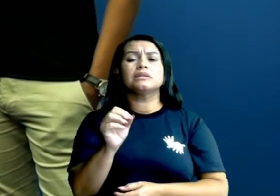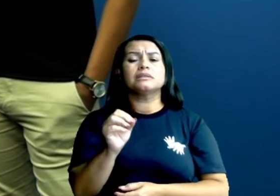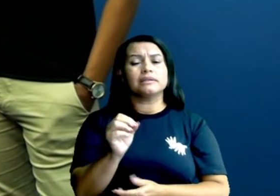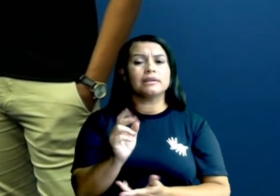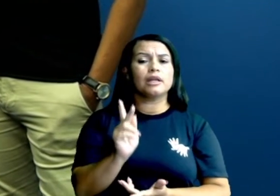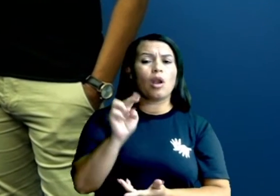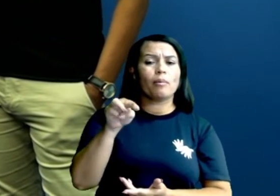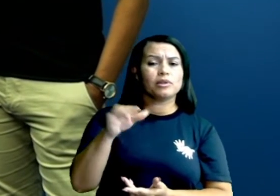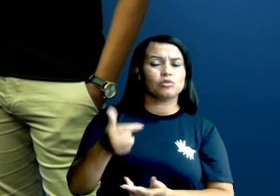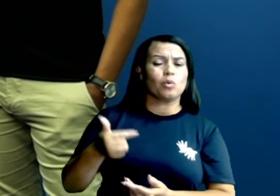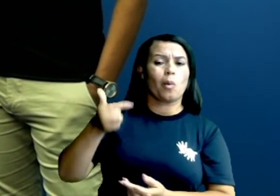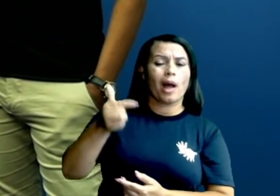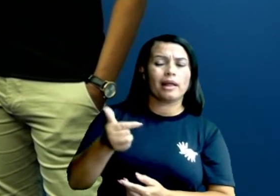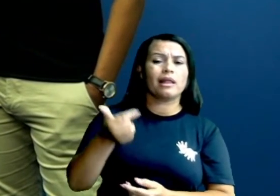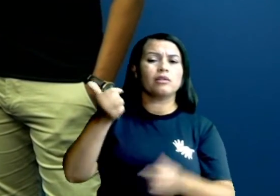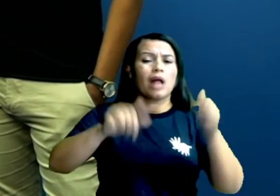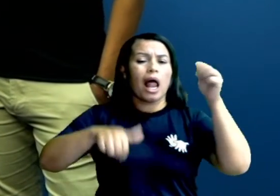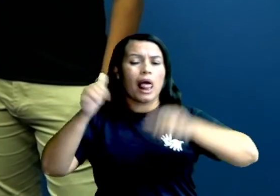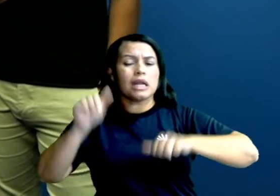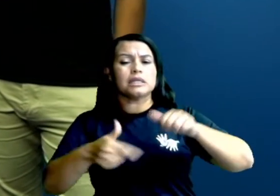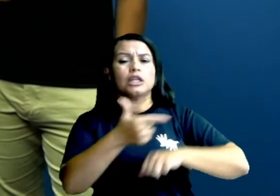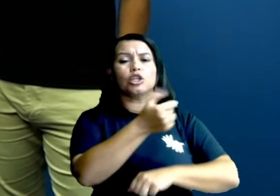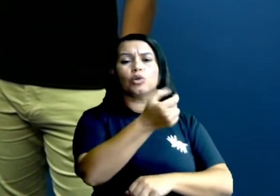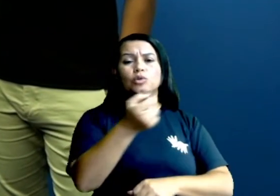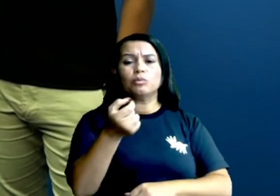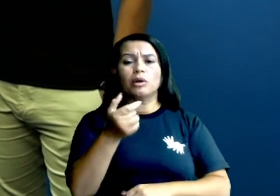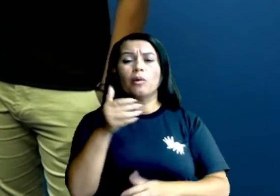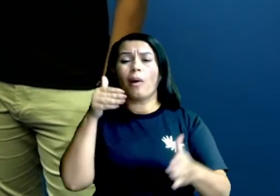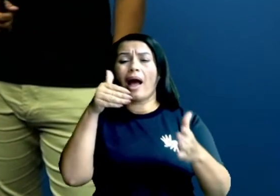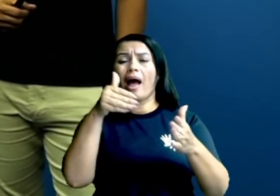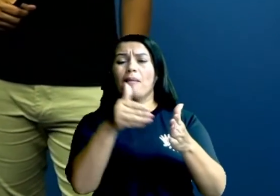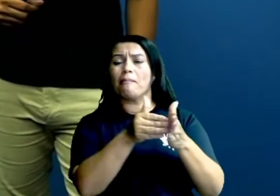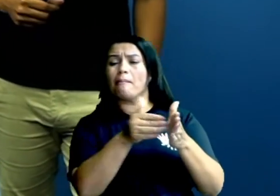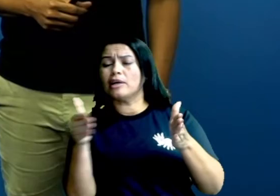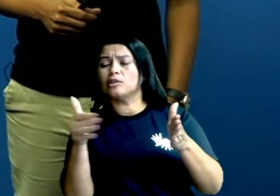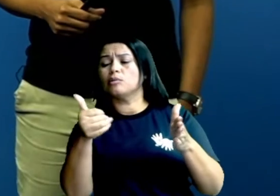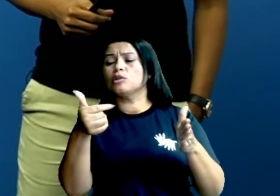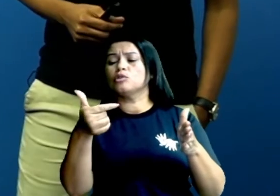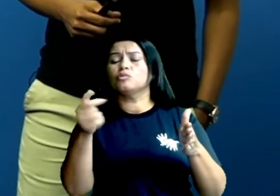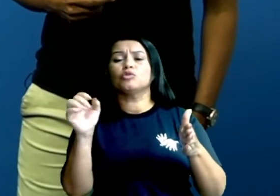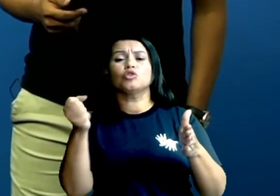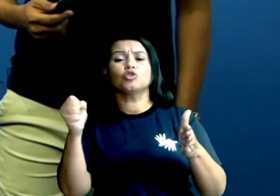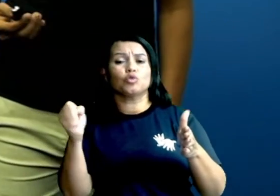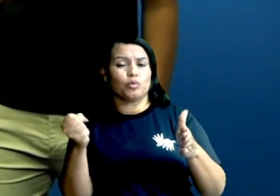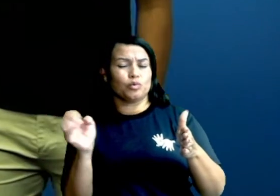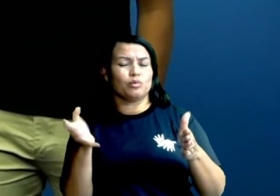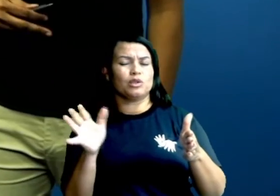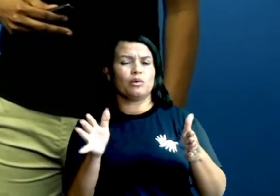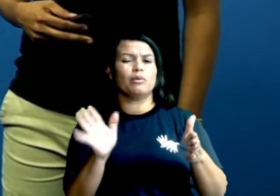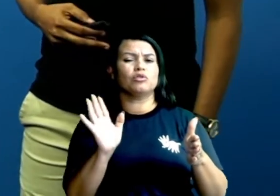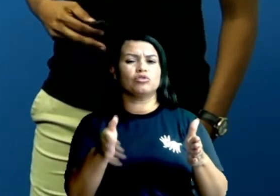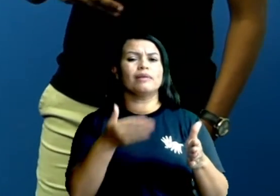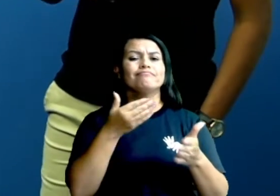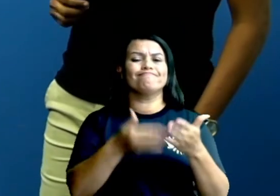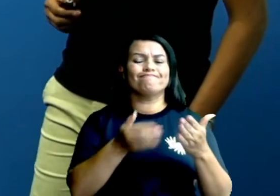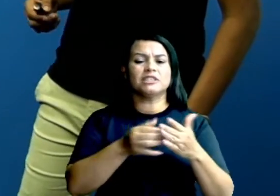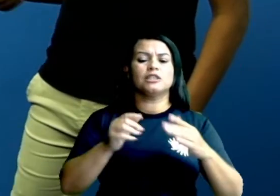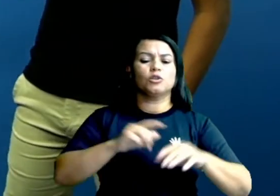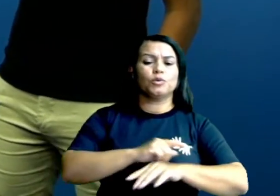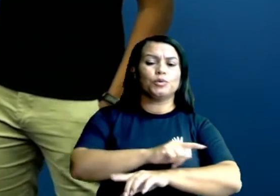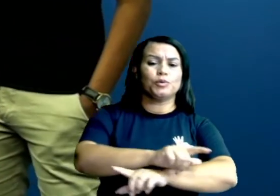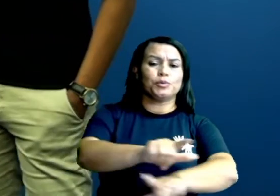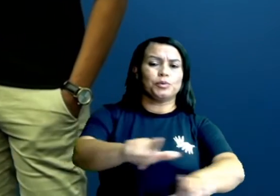nesse período aí analisado, de 2000 até 2018. Então, 35 mil quilômetros quadrados de área de Caatinga já